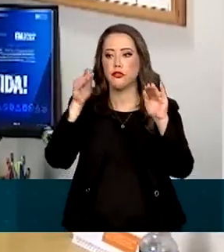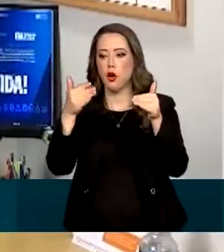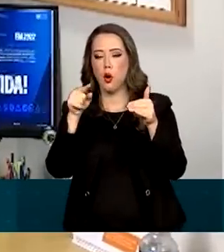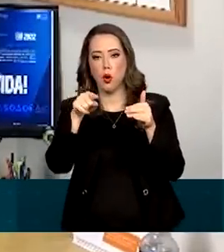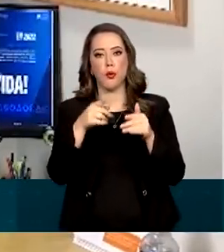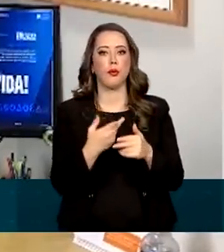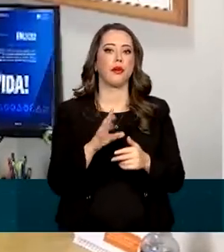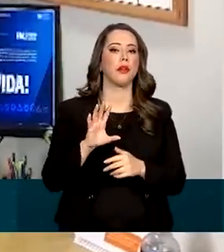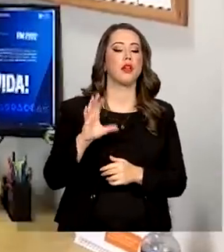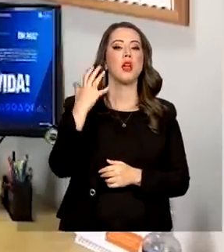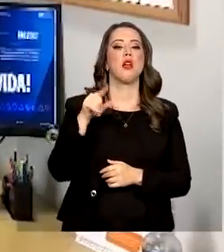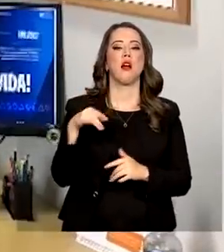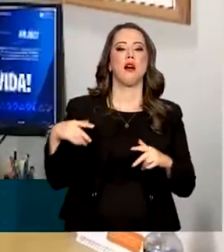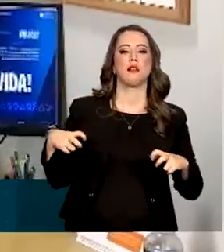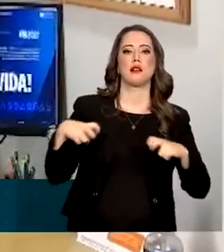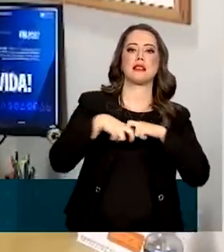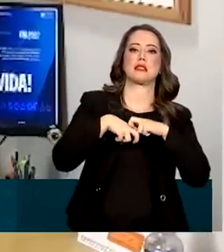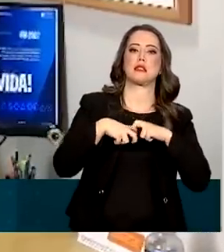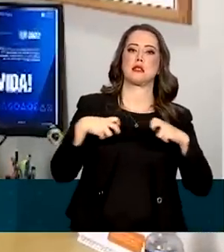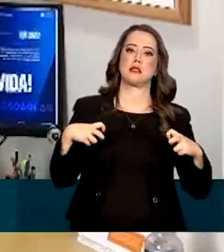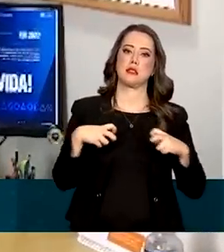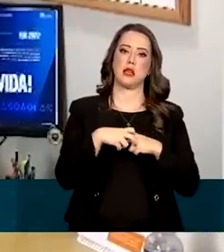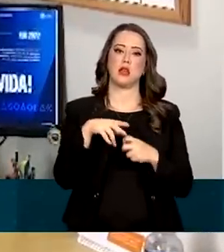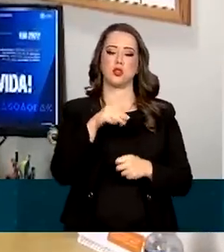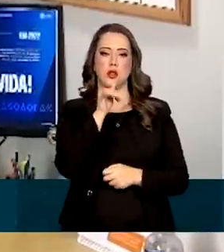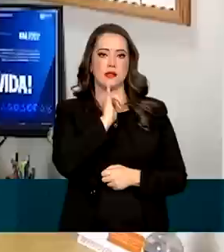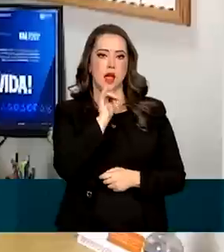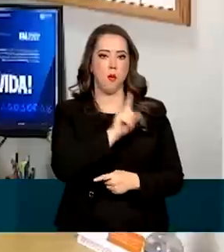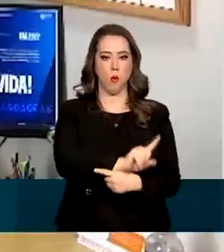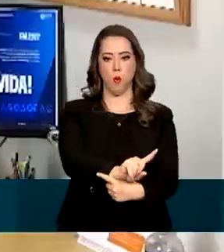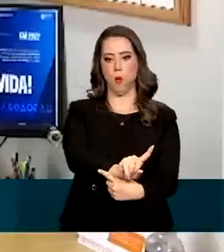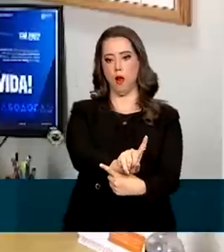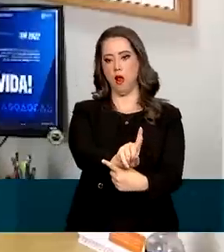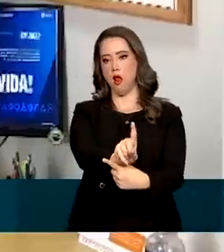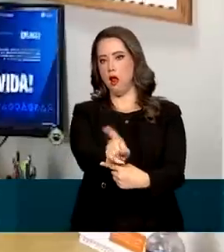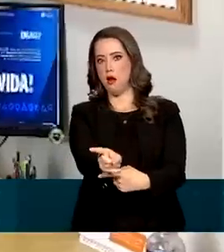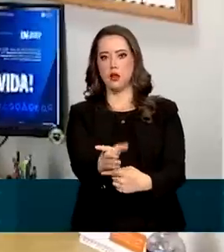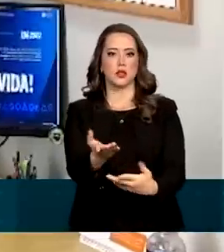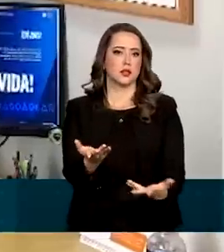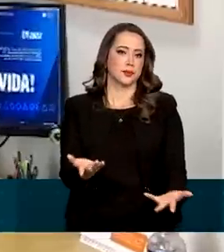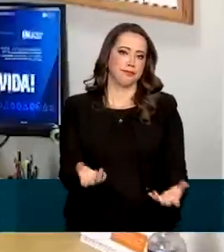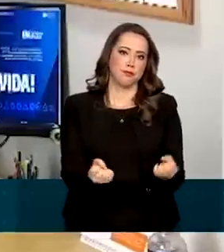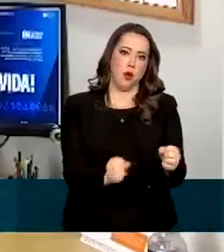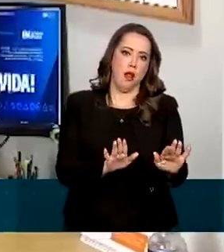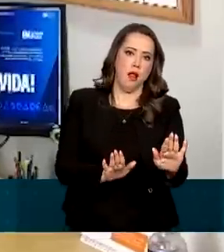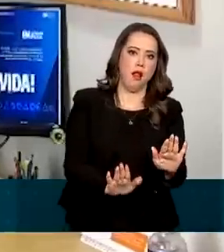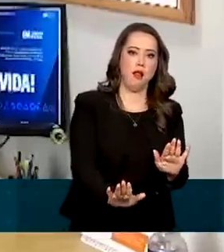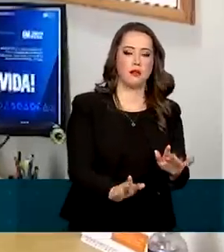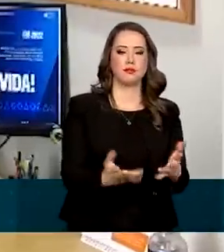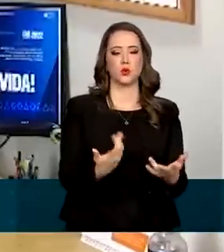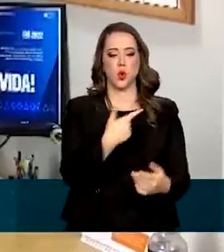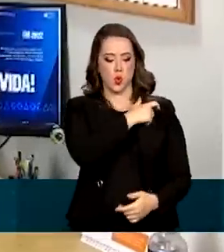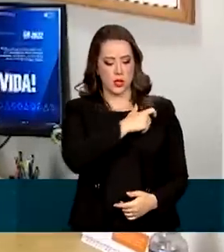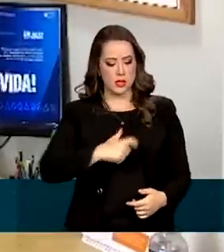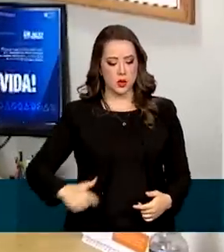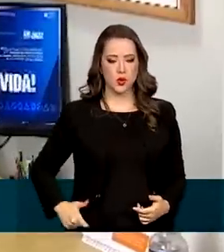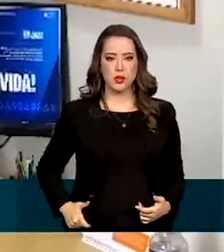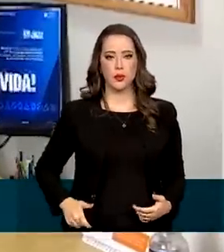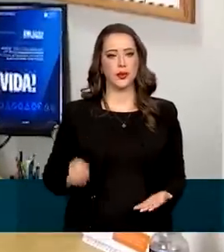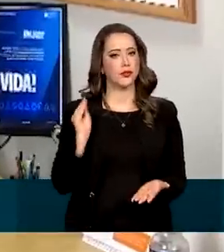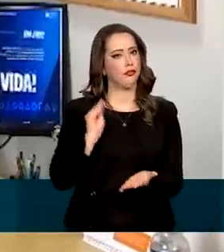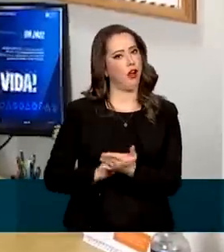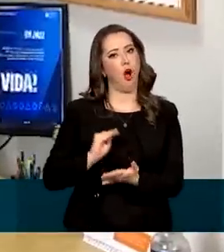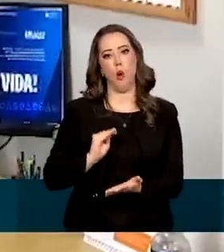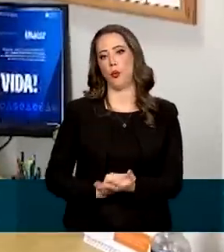à acidentes como por exemplo excesso de velocidade falta do Uso do cinto de segurança por todos